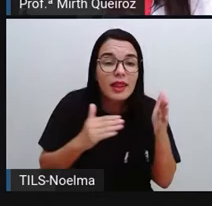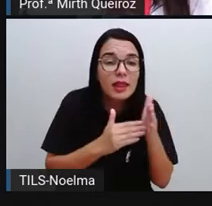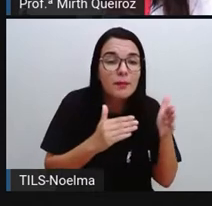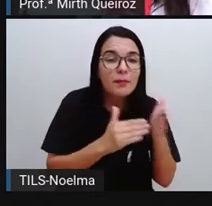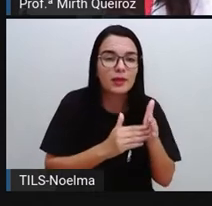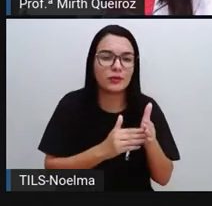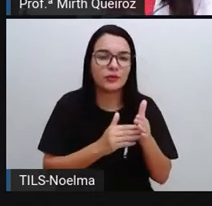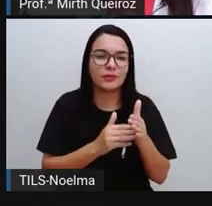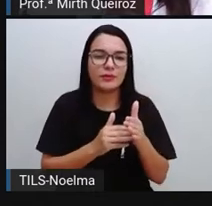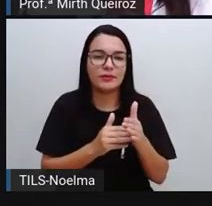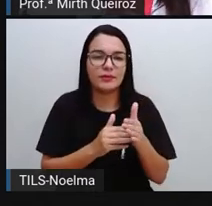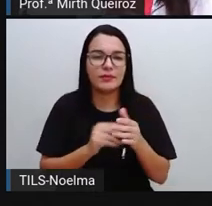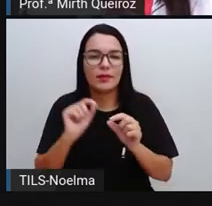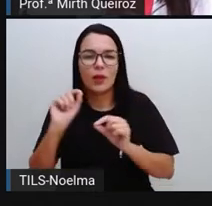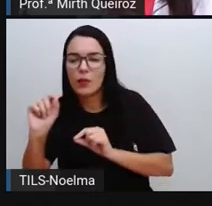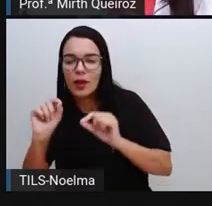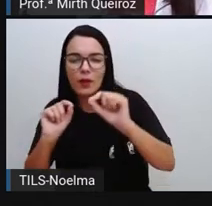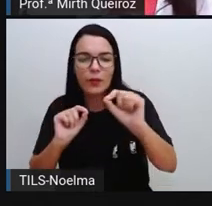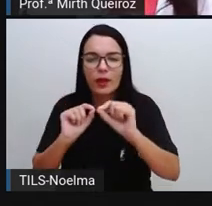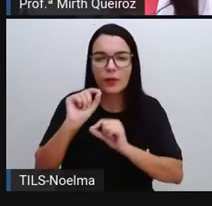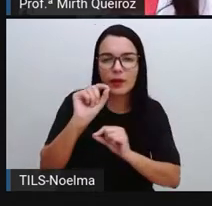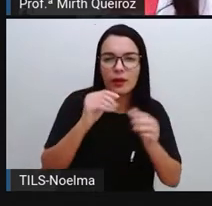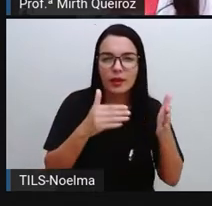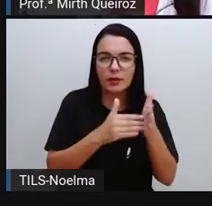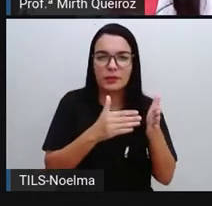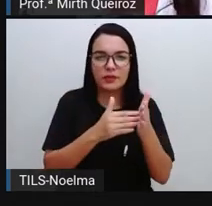né? Com quem, certo?